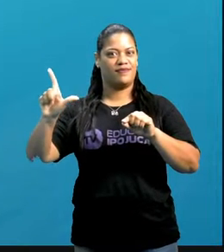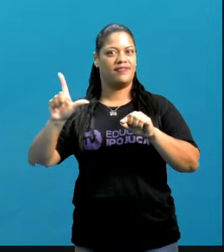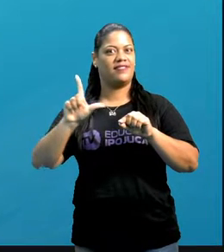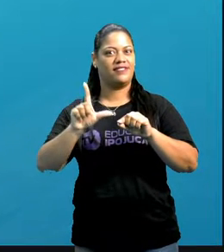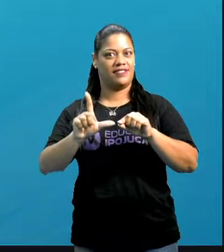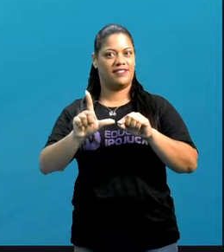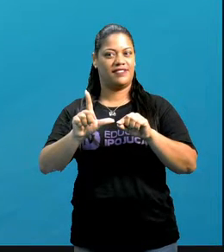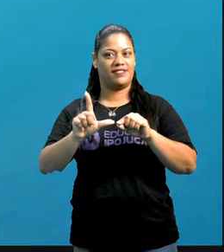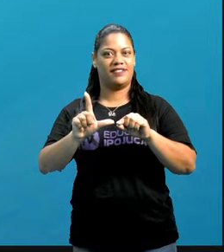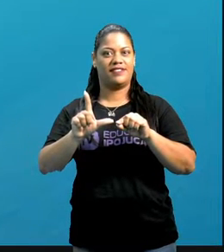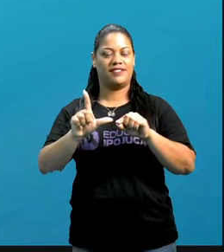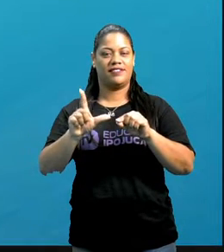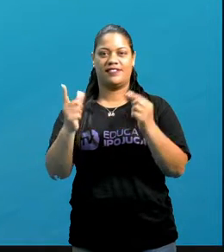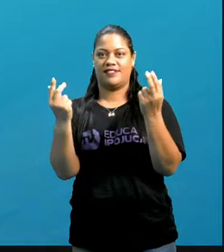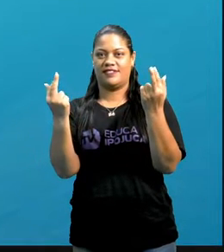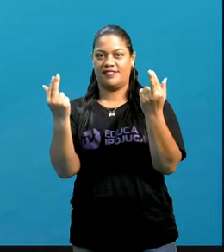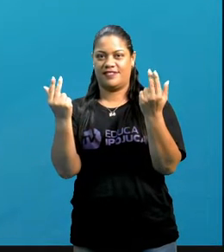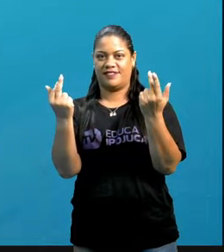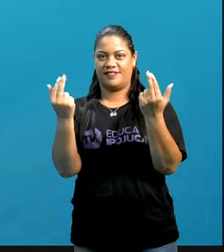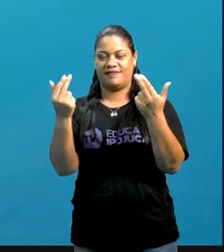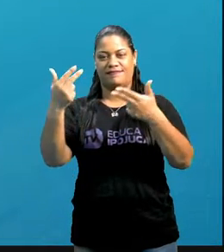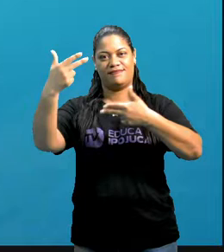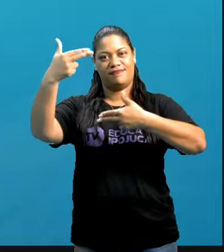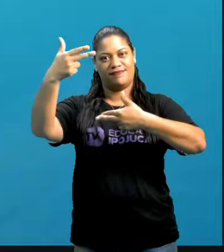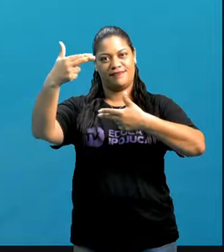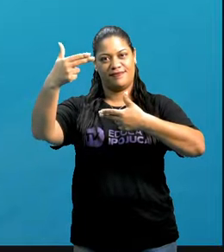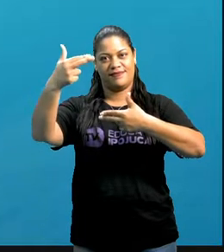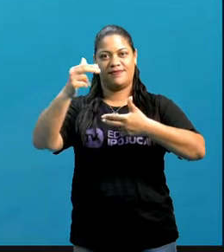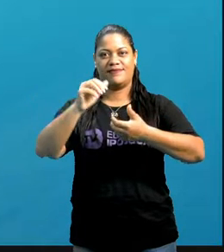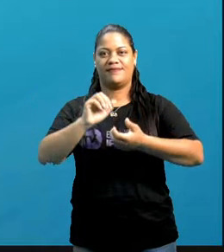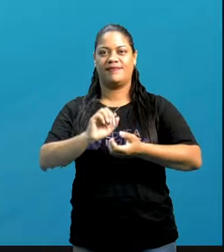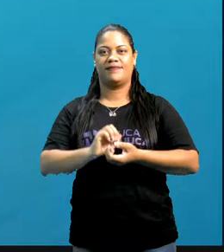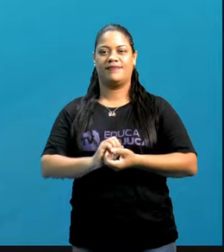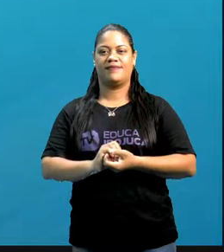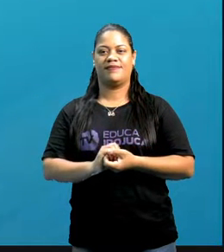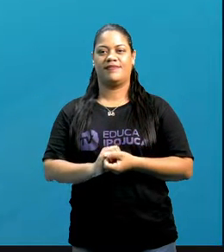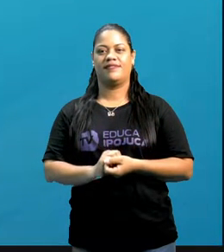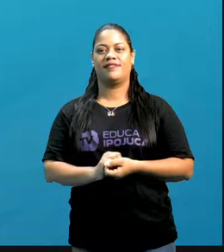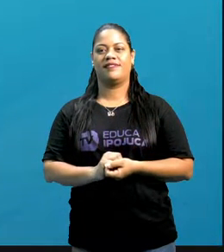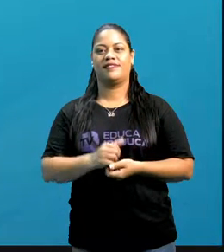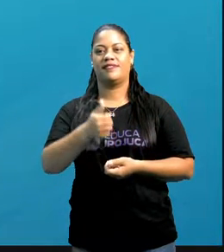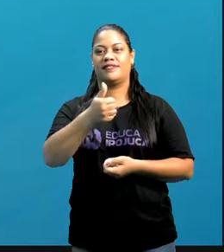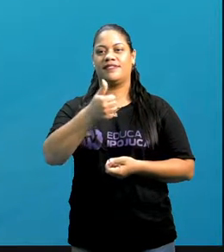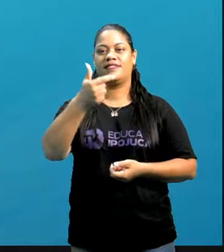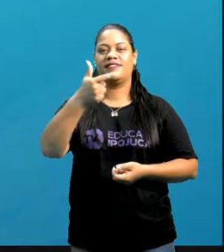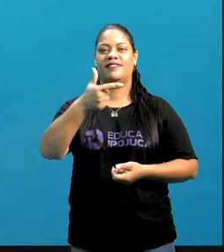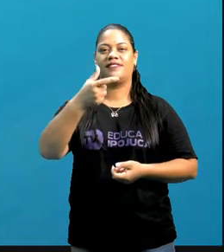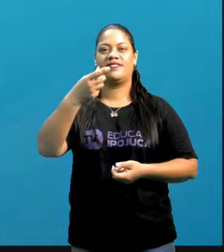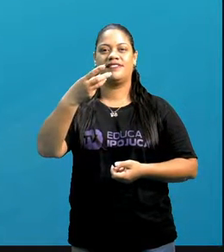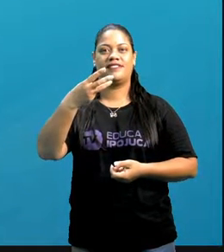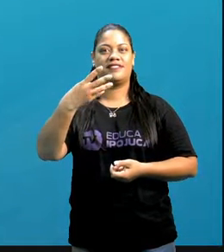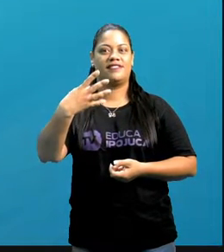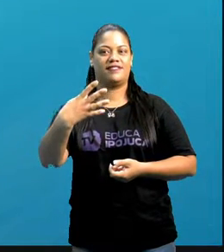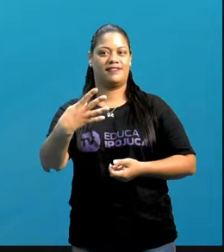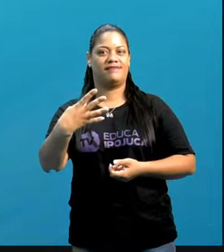Meus lados são todos iguais. Conte comigo se for